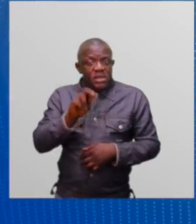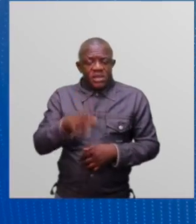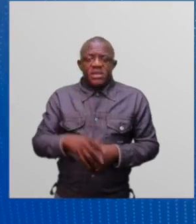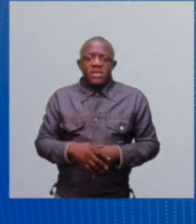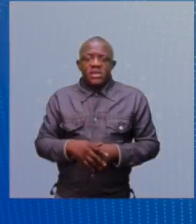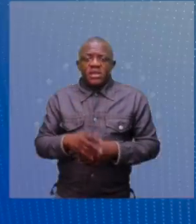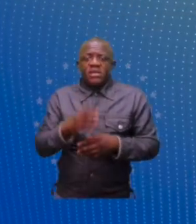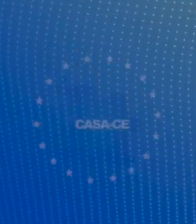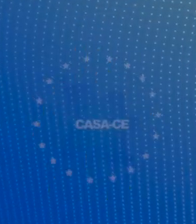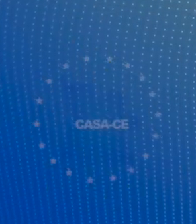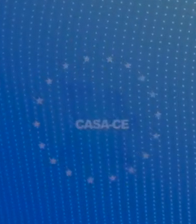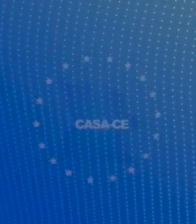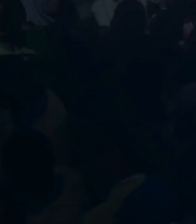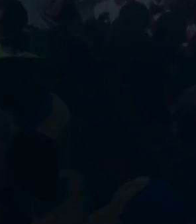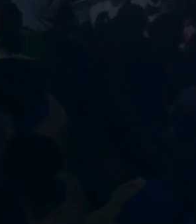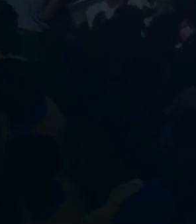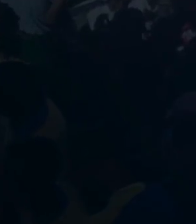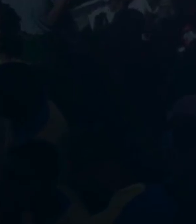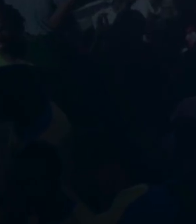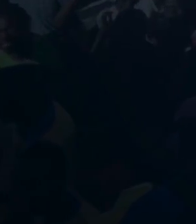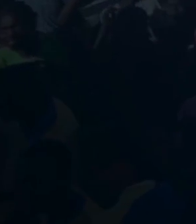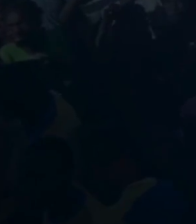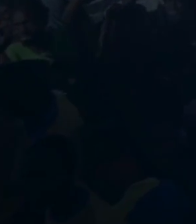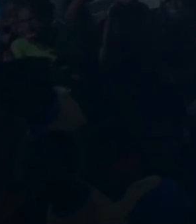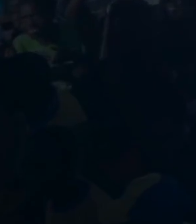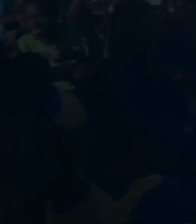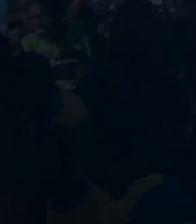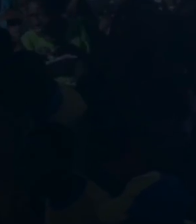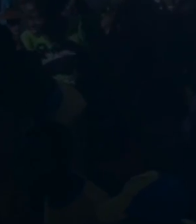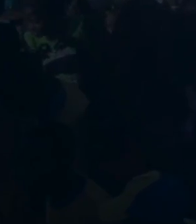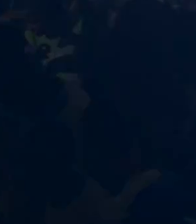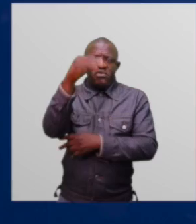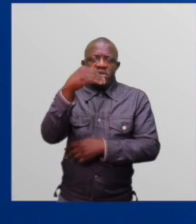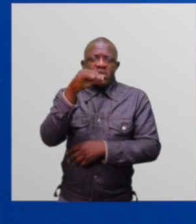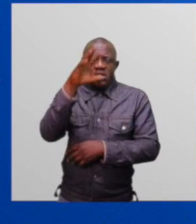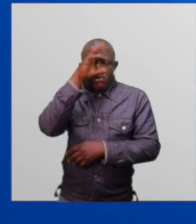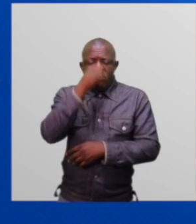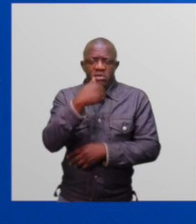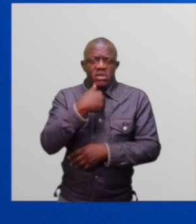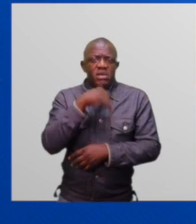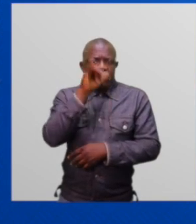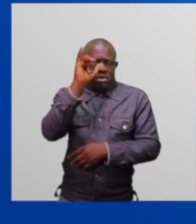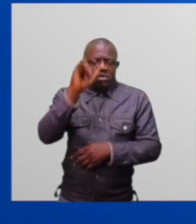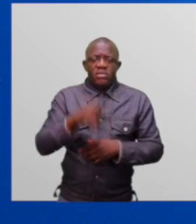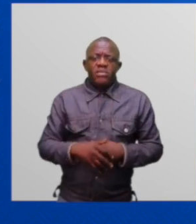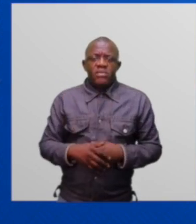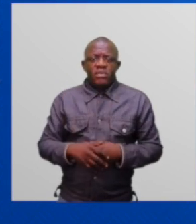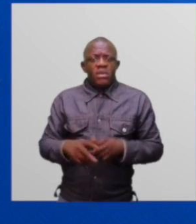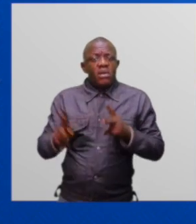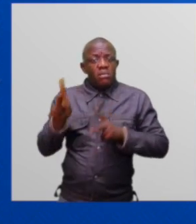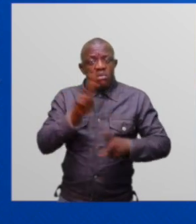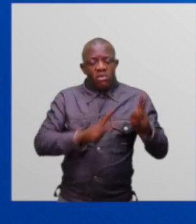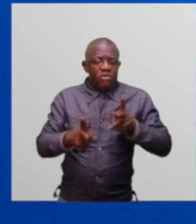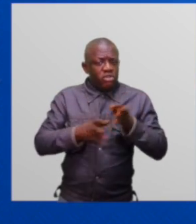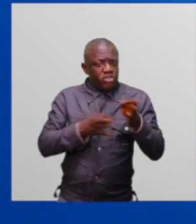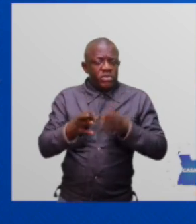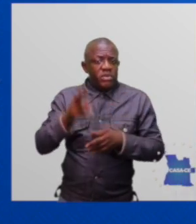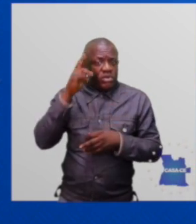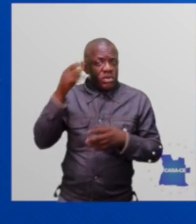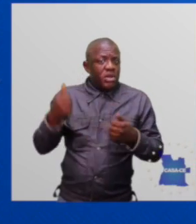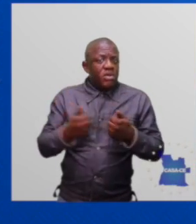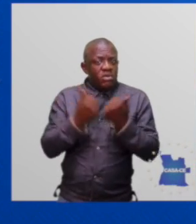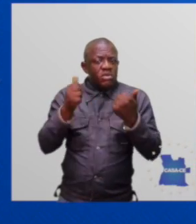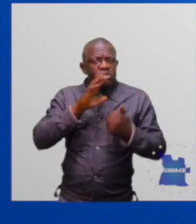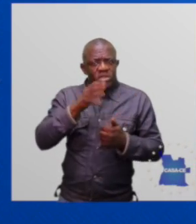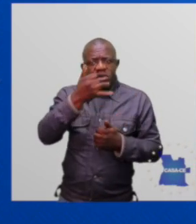autarquias é para já. Casa C. Caros cidadãos, vou contar-vos uma história que